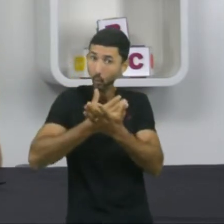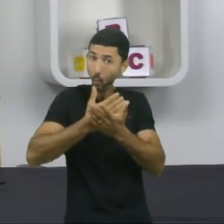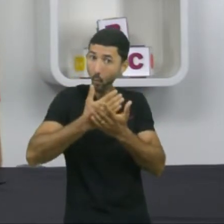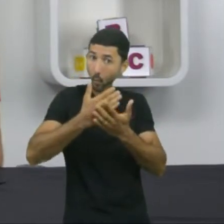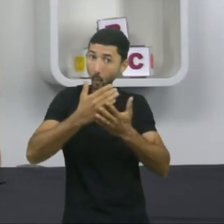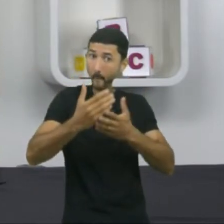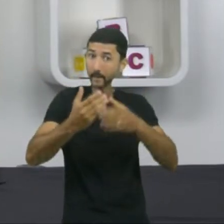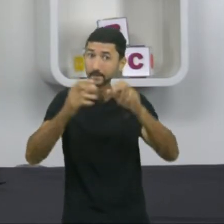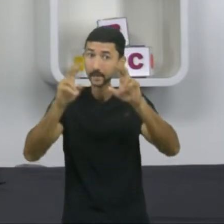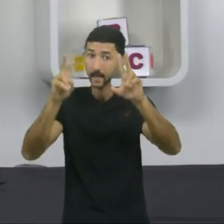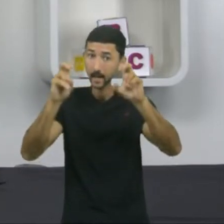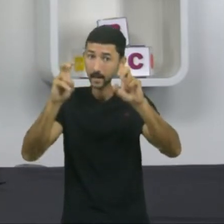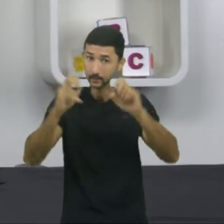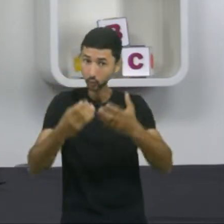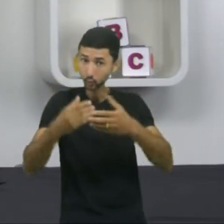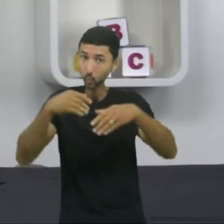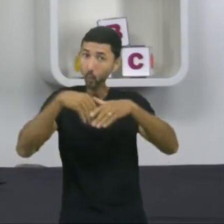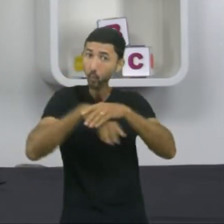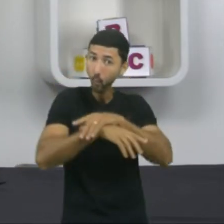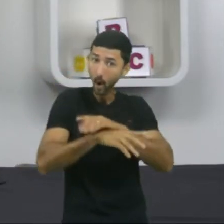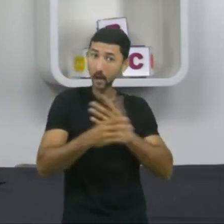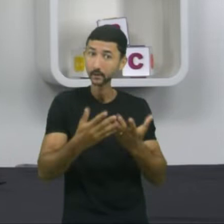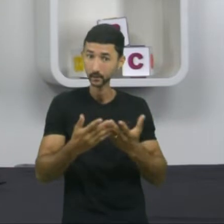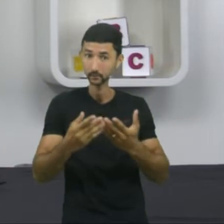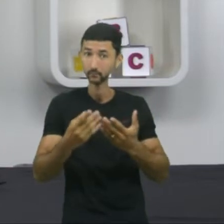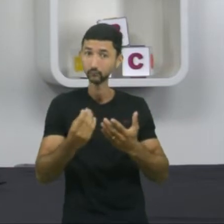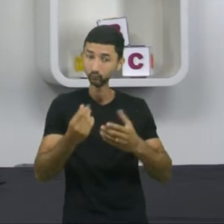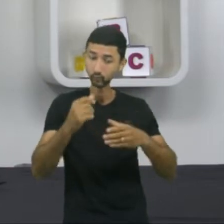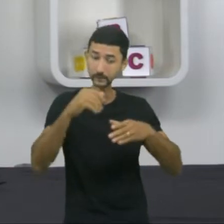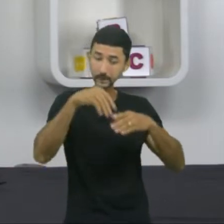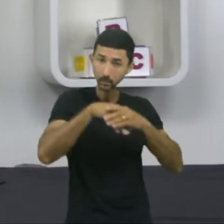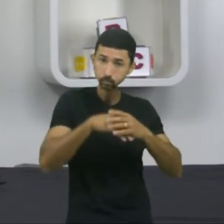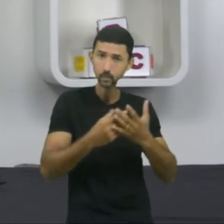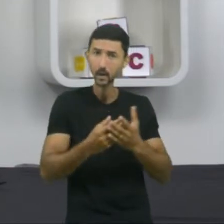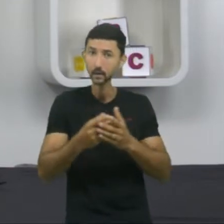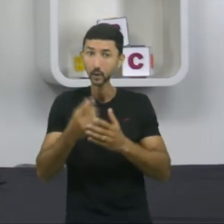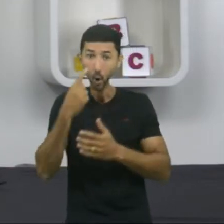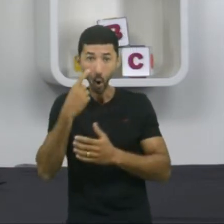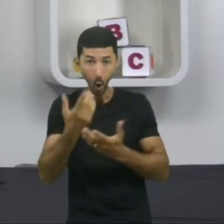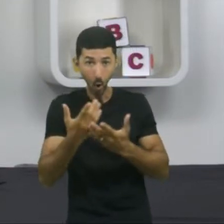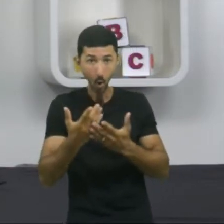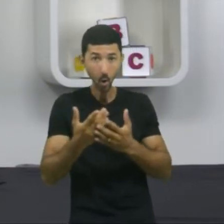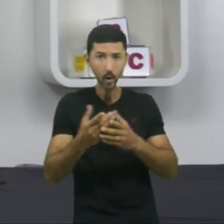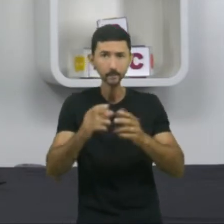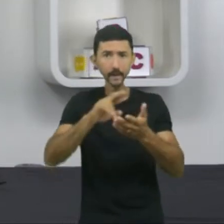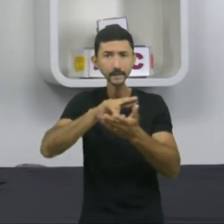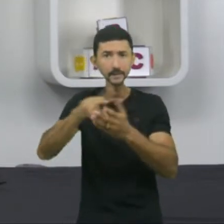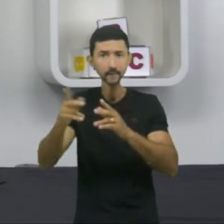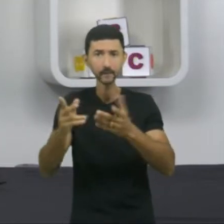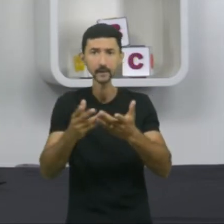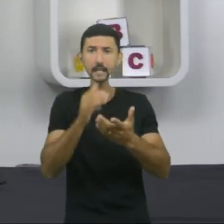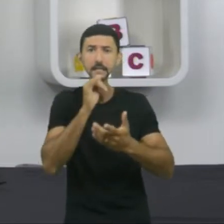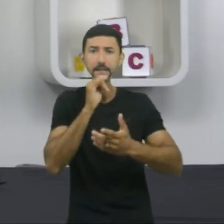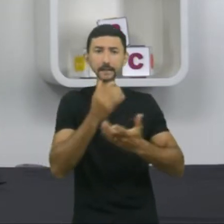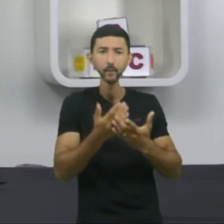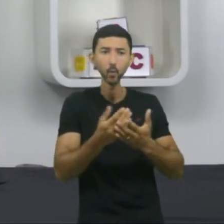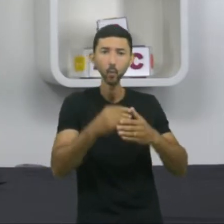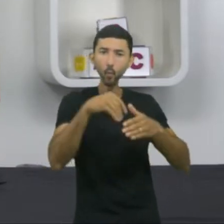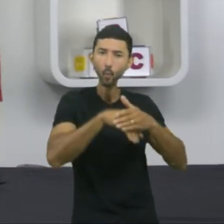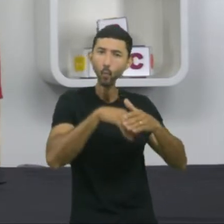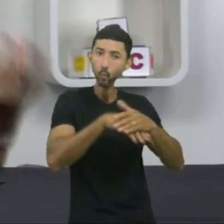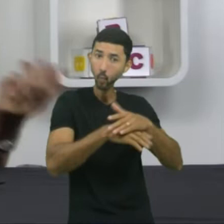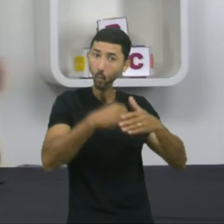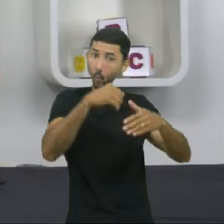falar em poupança especificamente, eu quero te chamar a atenção para a diferença de você poupar